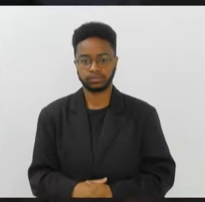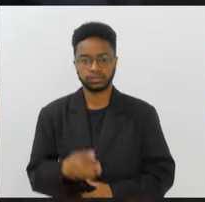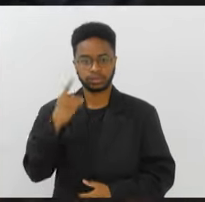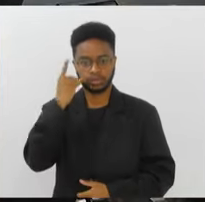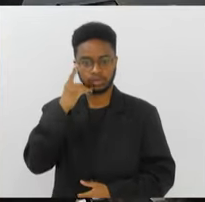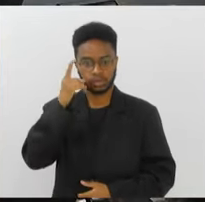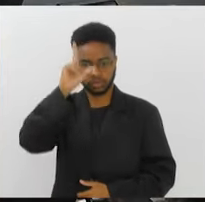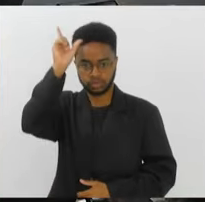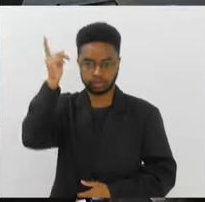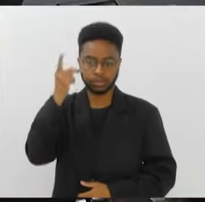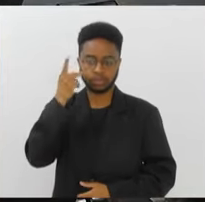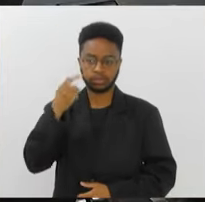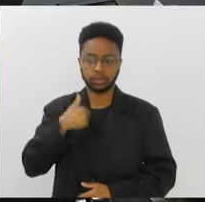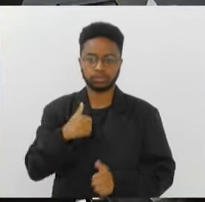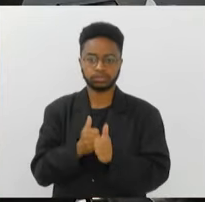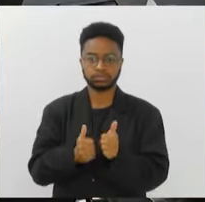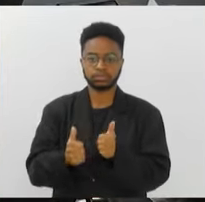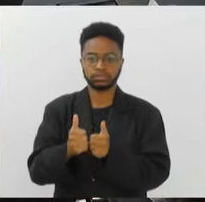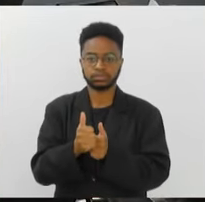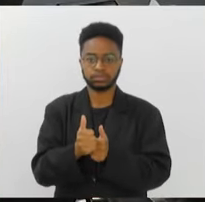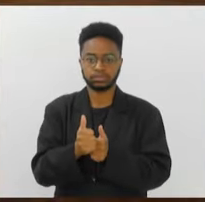por favor. Pela ordem, senhor presidente.